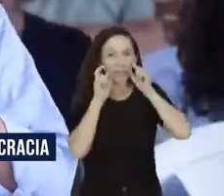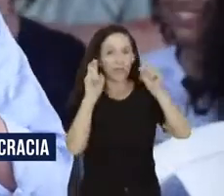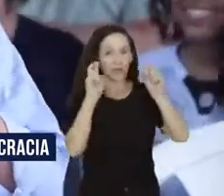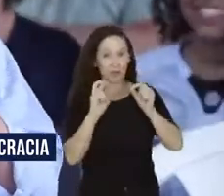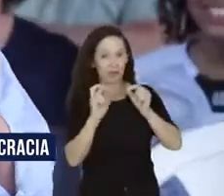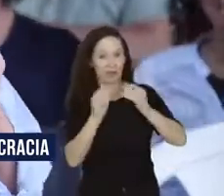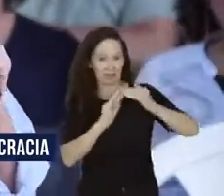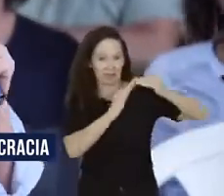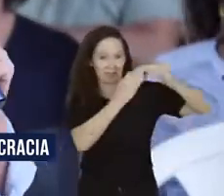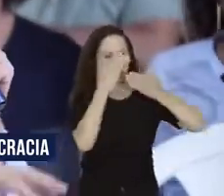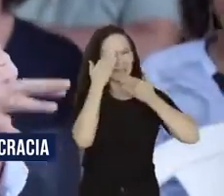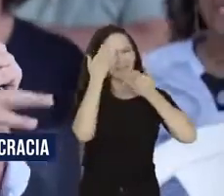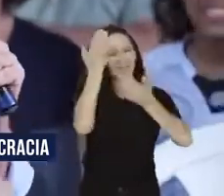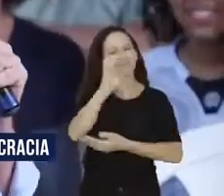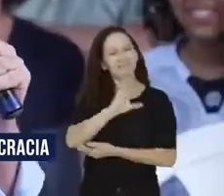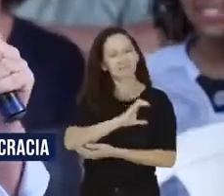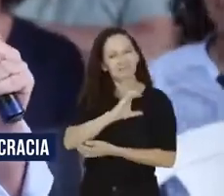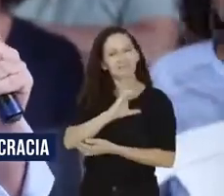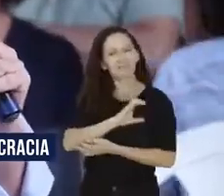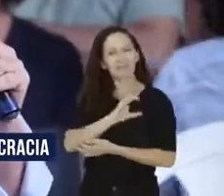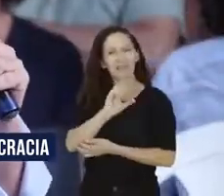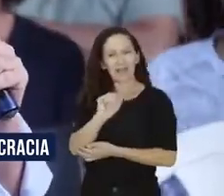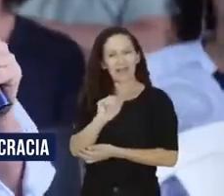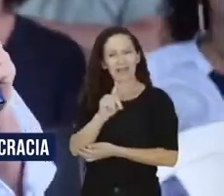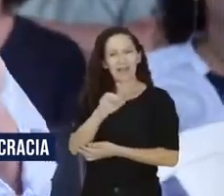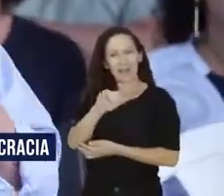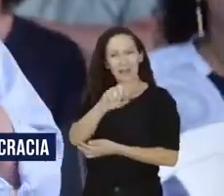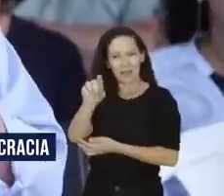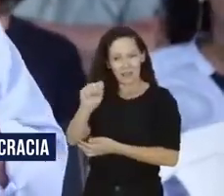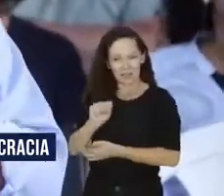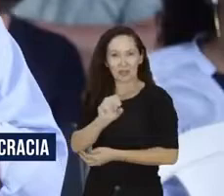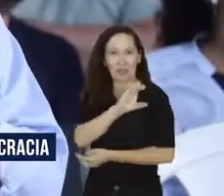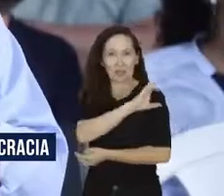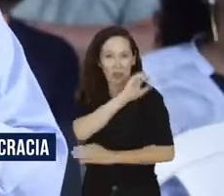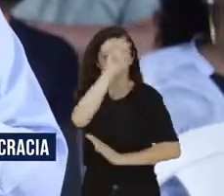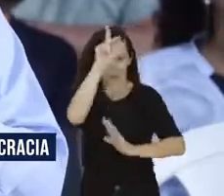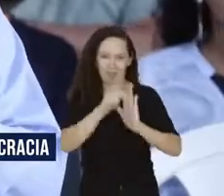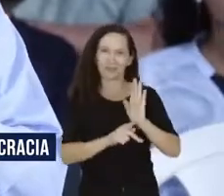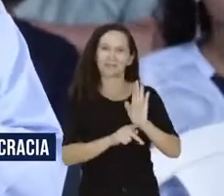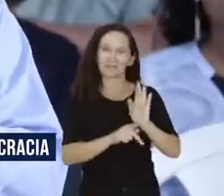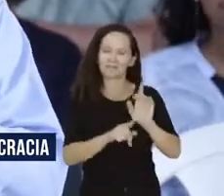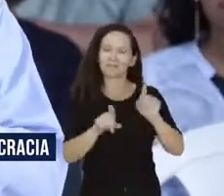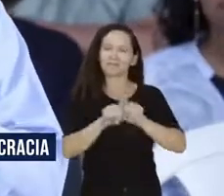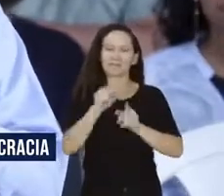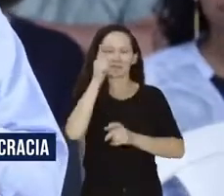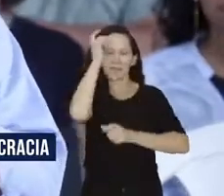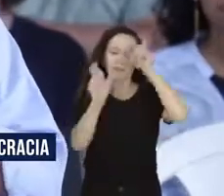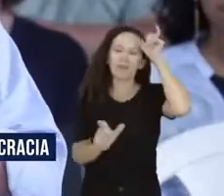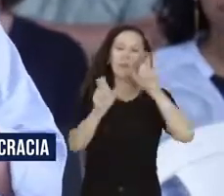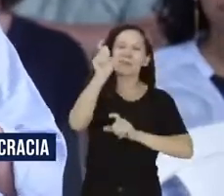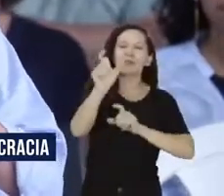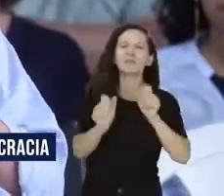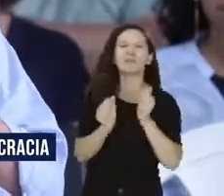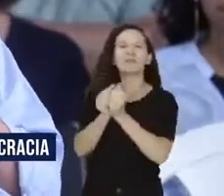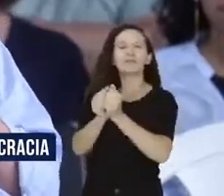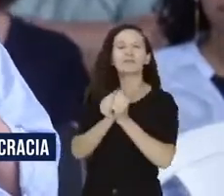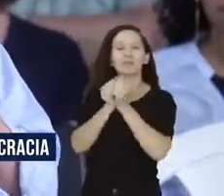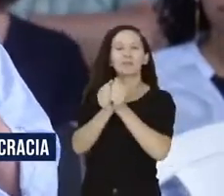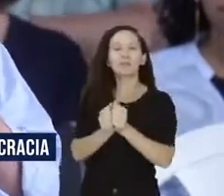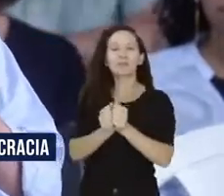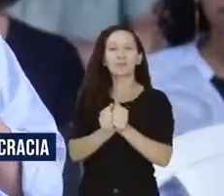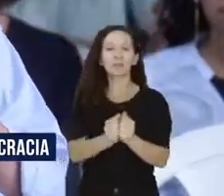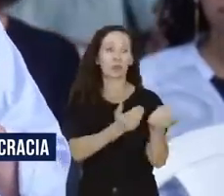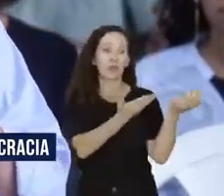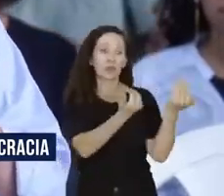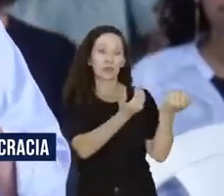companheiro Aloysio, que está aí coordenando o projeto, o pessoal do Garoto Cidadão e todos os